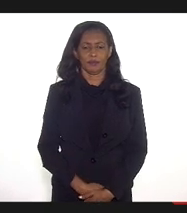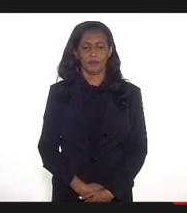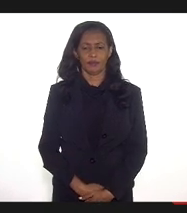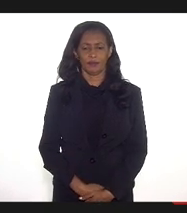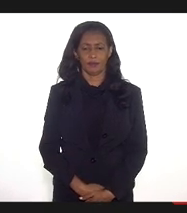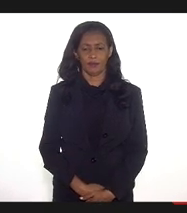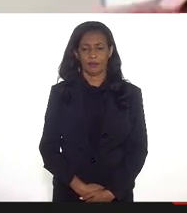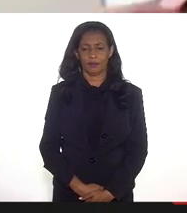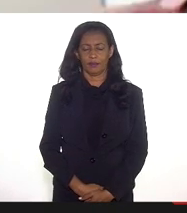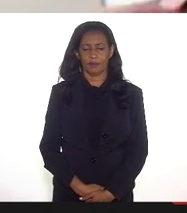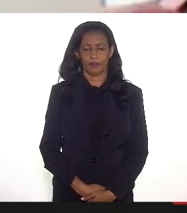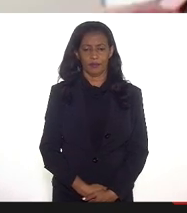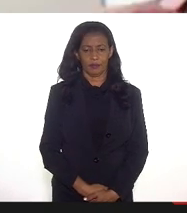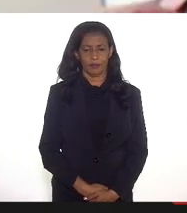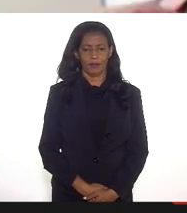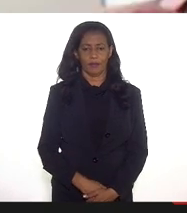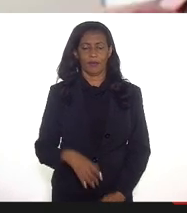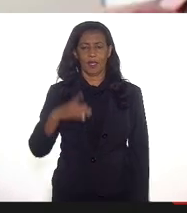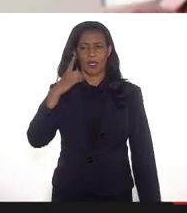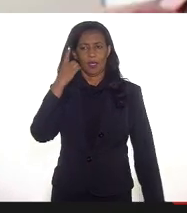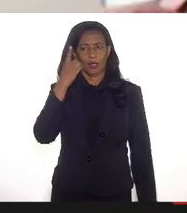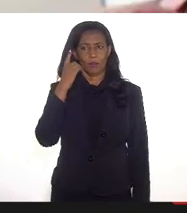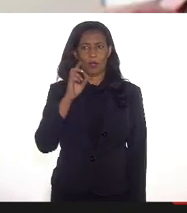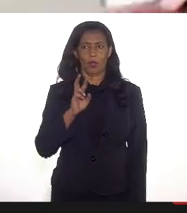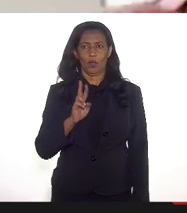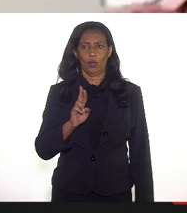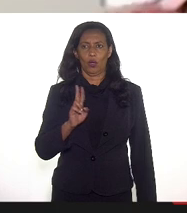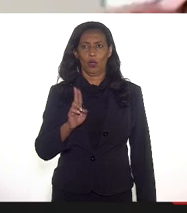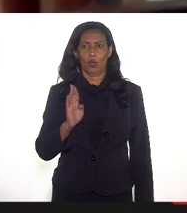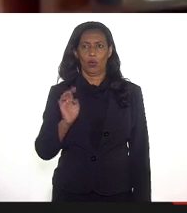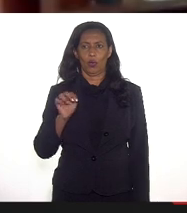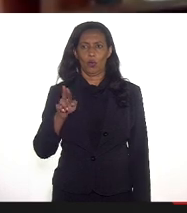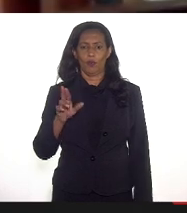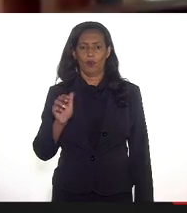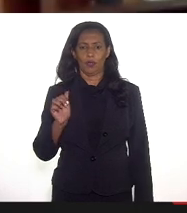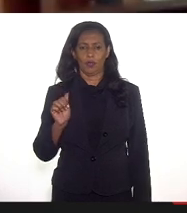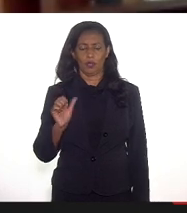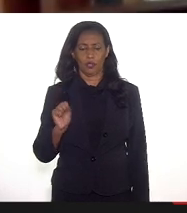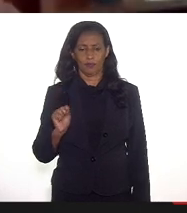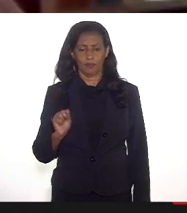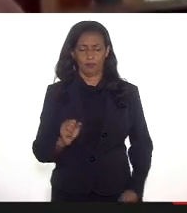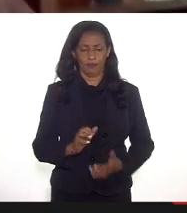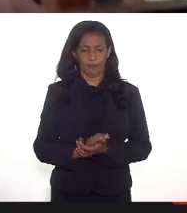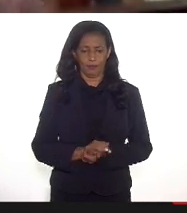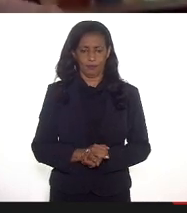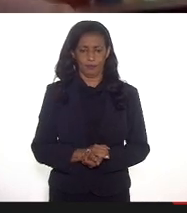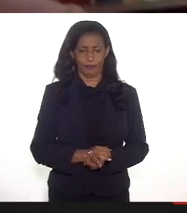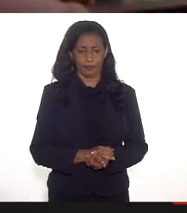Deputado Rubens de Bontempo, vice-presidente da Comissão de Educação. Eu queria, em primeiro lugar,